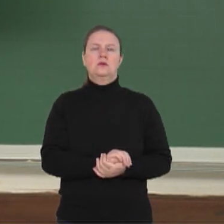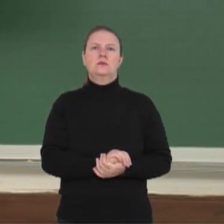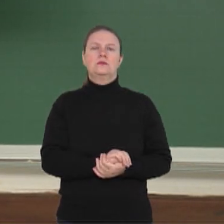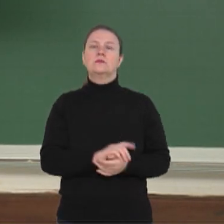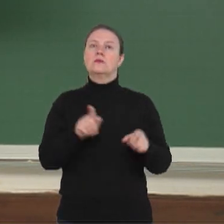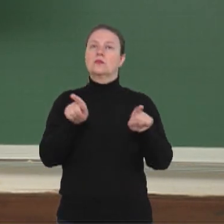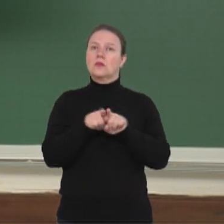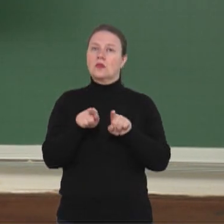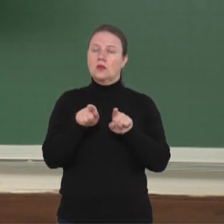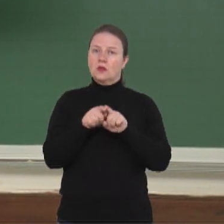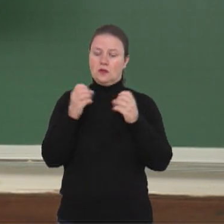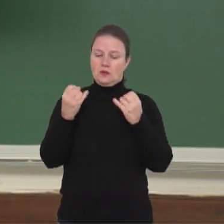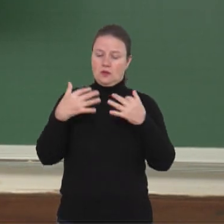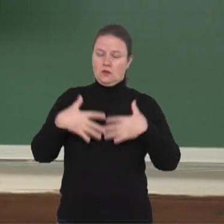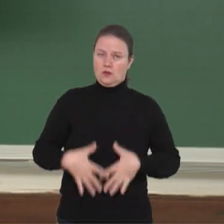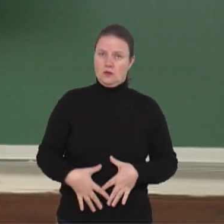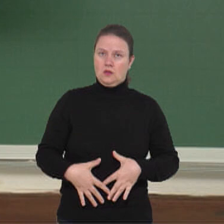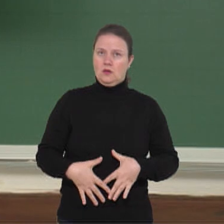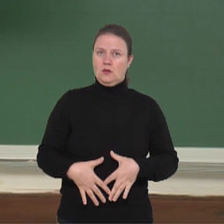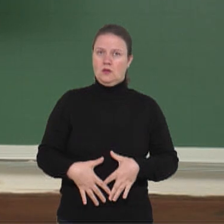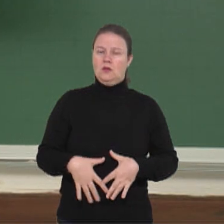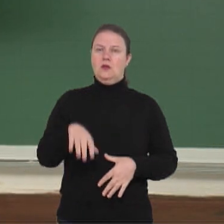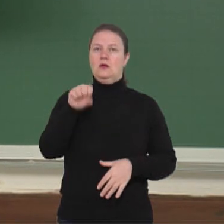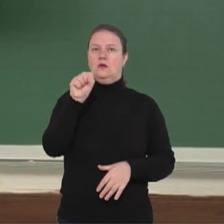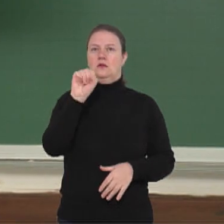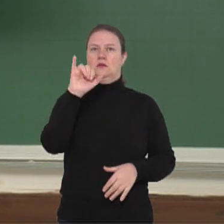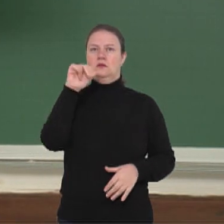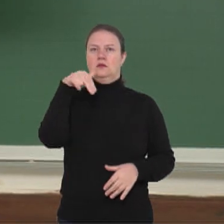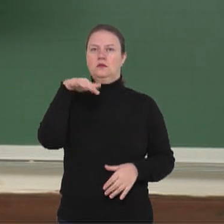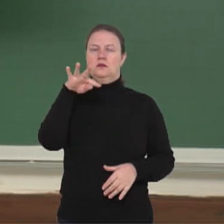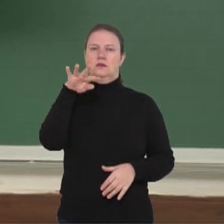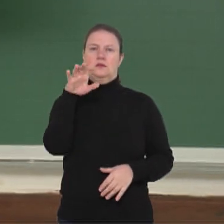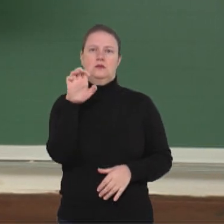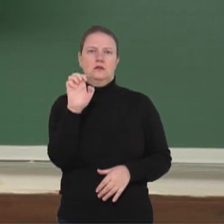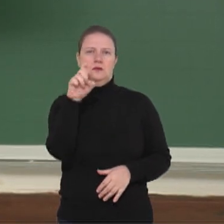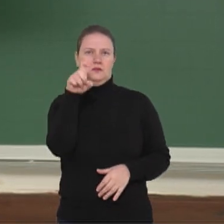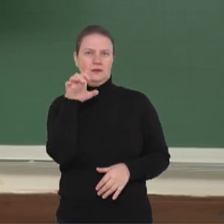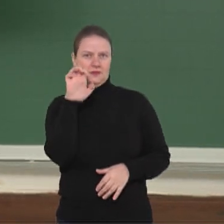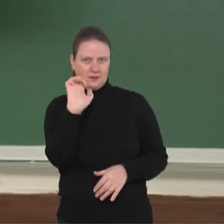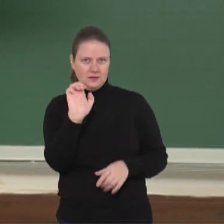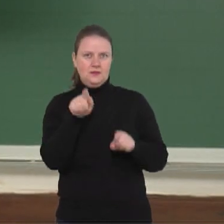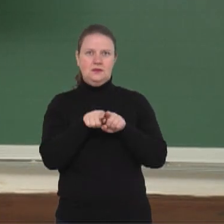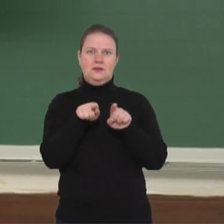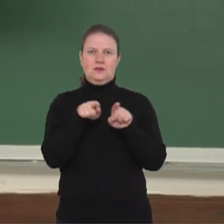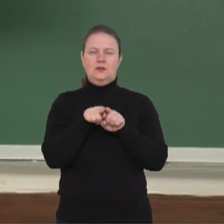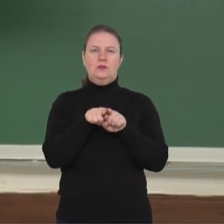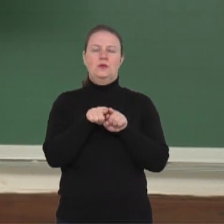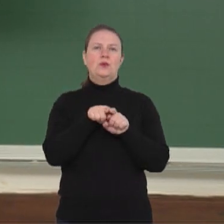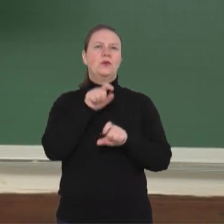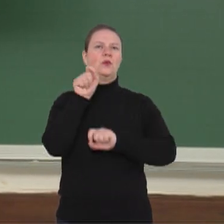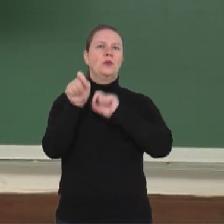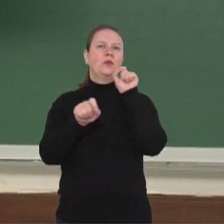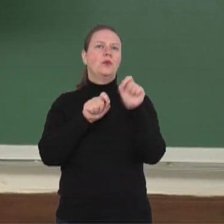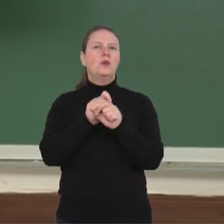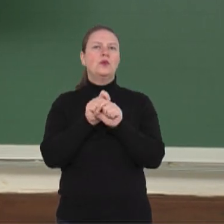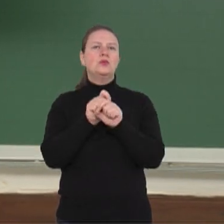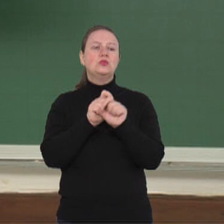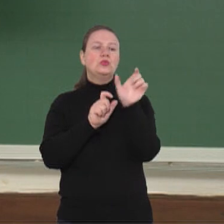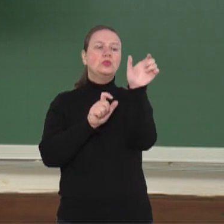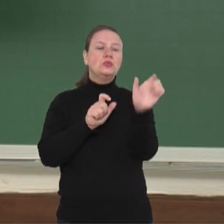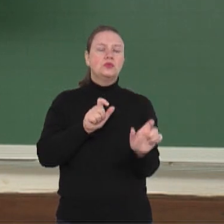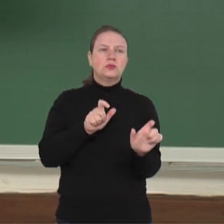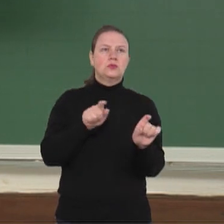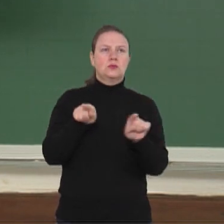também vamos trabalhar um pouquinho de sintaxe, tá? Que é um elemento da sintaxe que é o predicativo, os predicativos do sujeito e